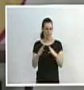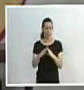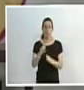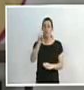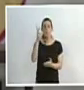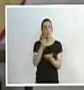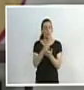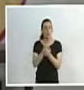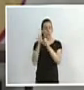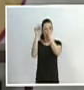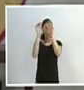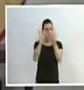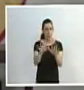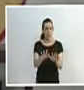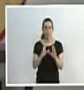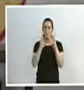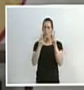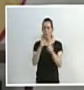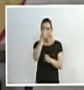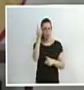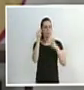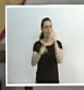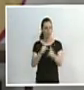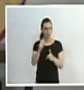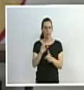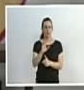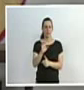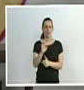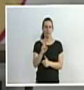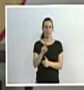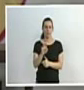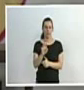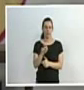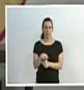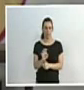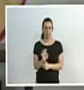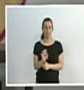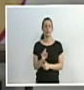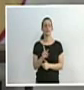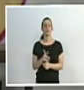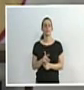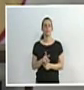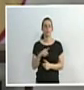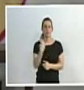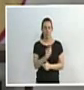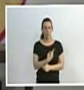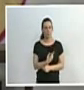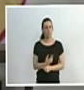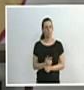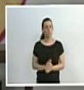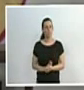continue iluminando todas as pessoas que trabalham no Serene, para que nós possamos ter mais